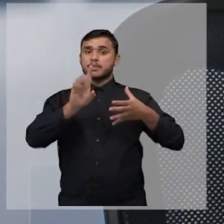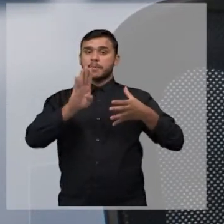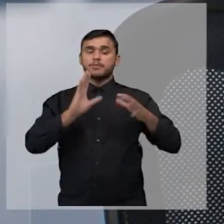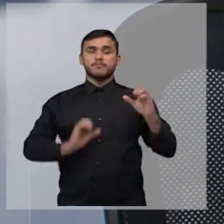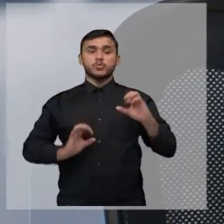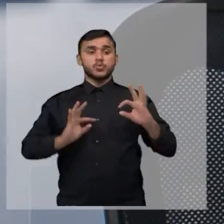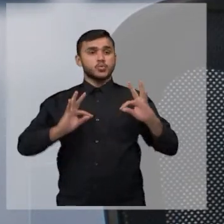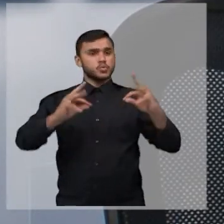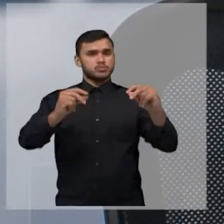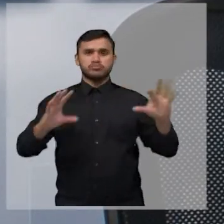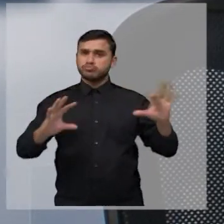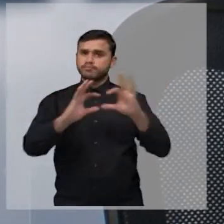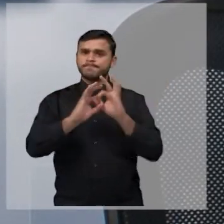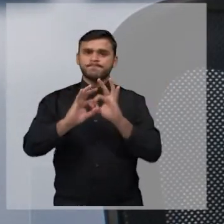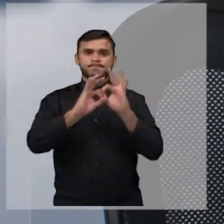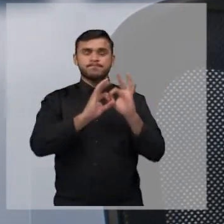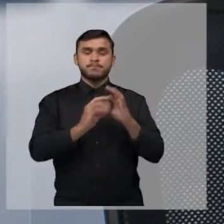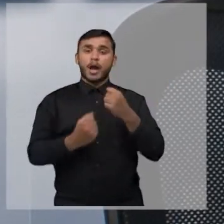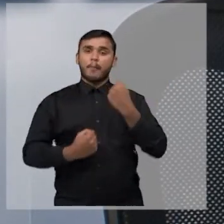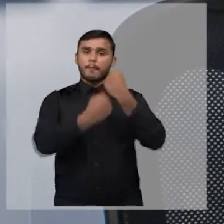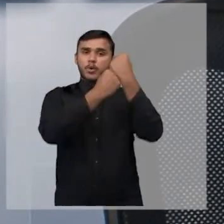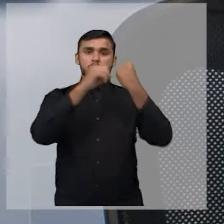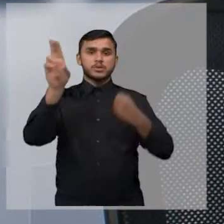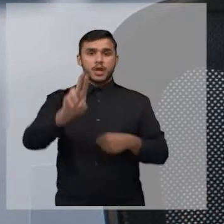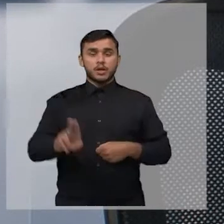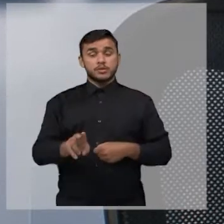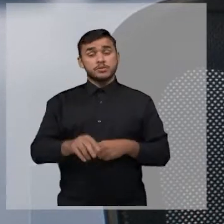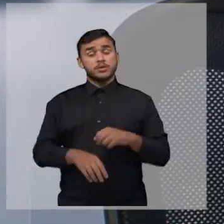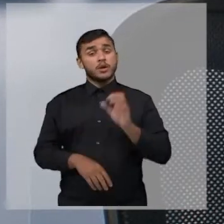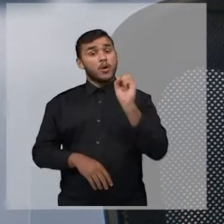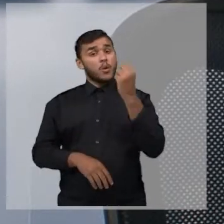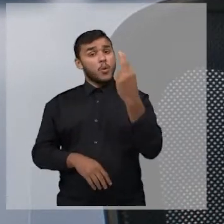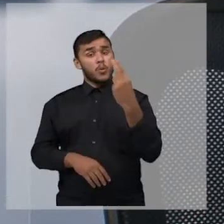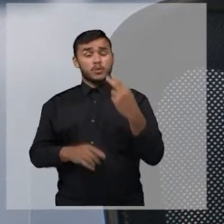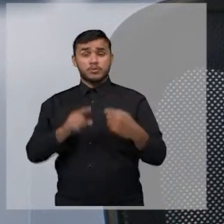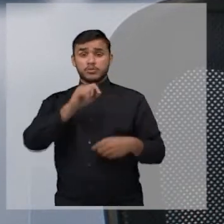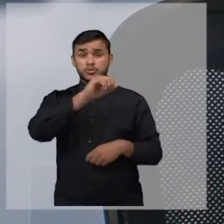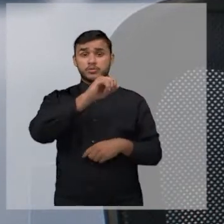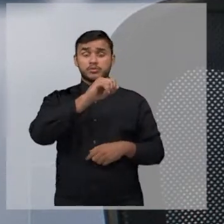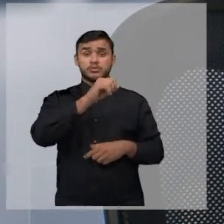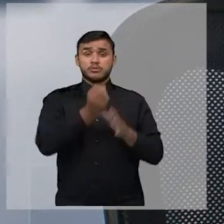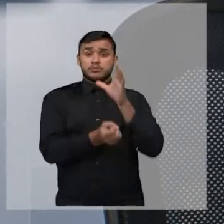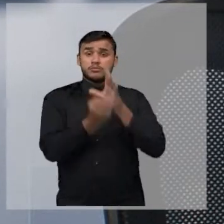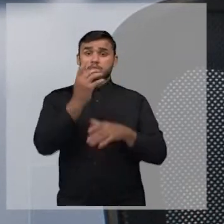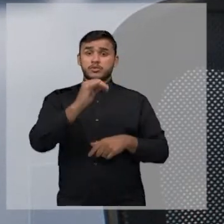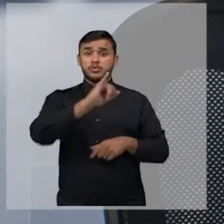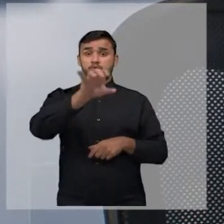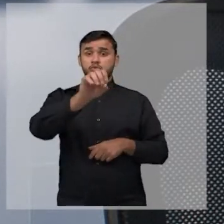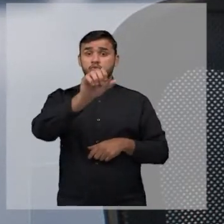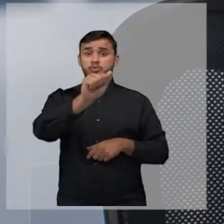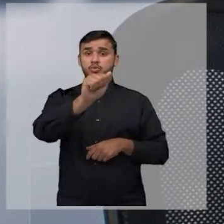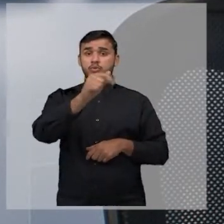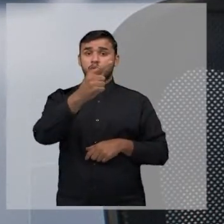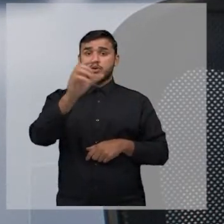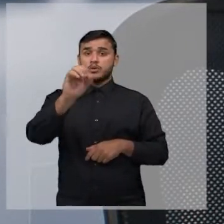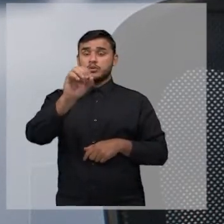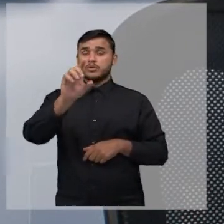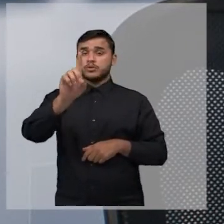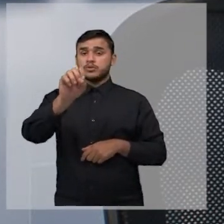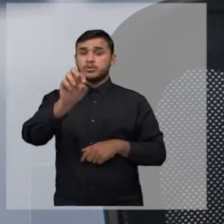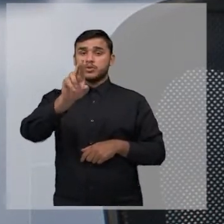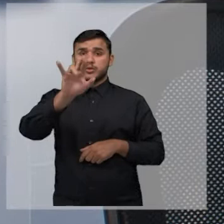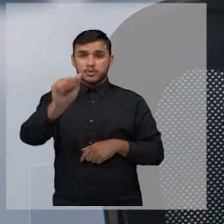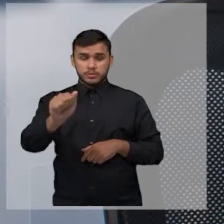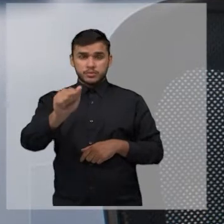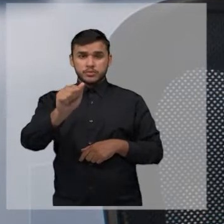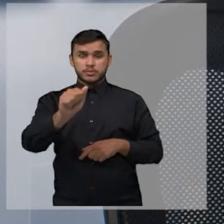uma segunda é saber se vão acompanhar a decisão do João Dória na construção desse novo partido, junto com a CM